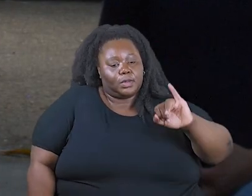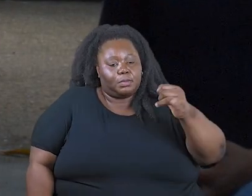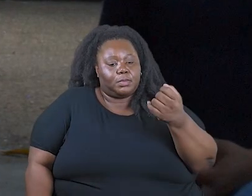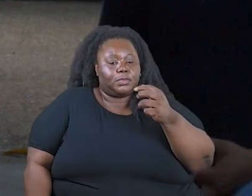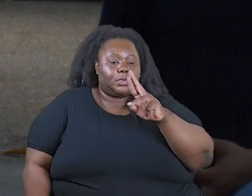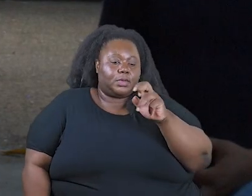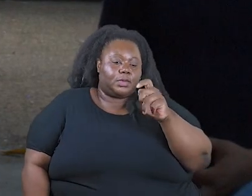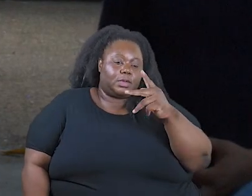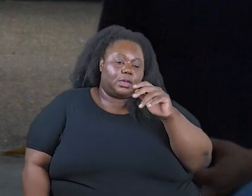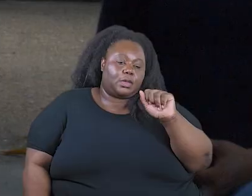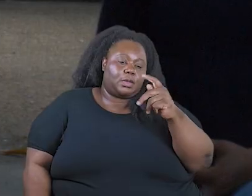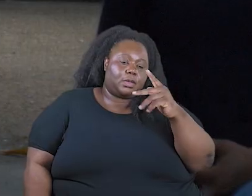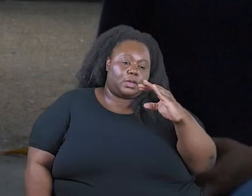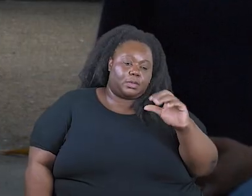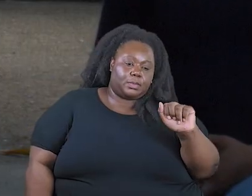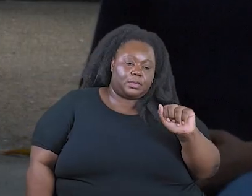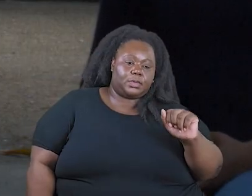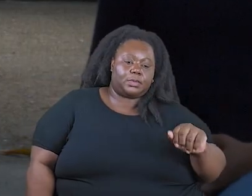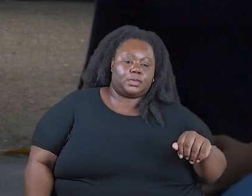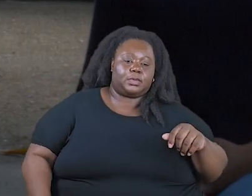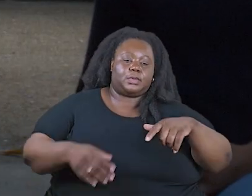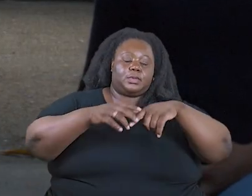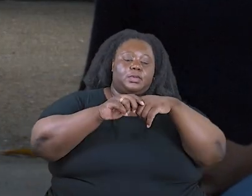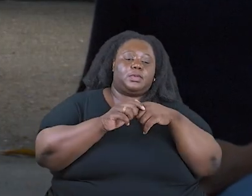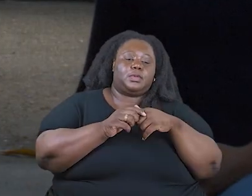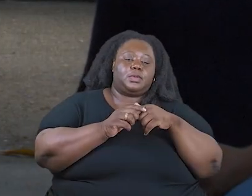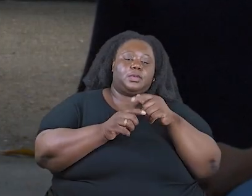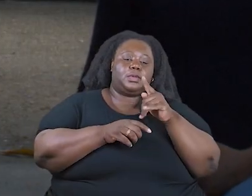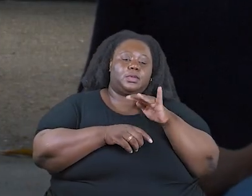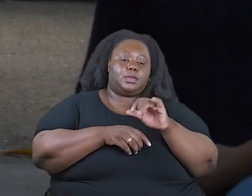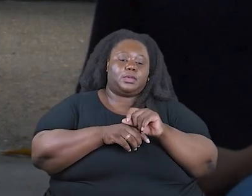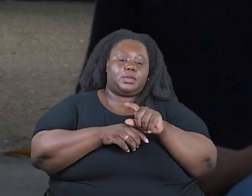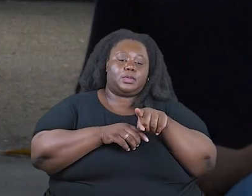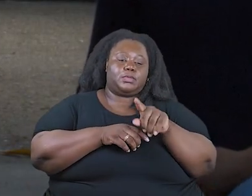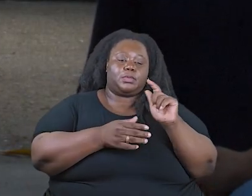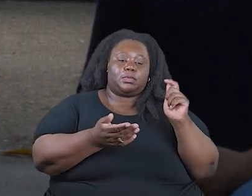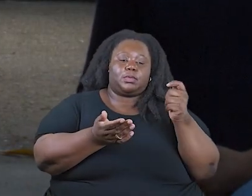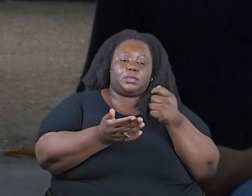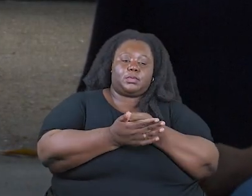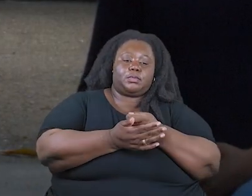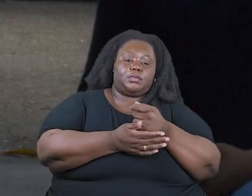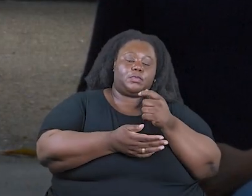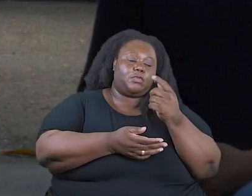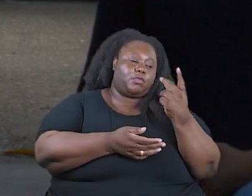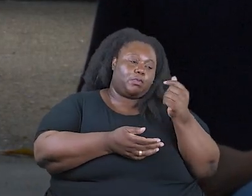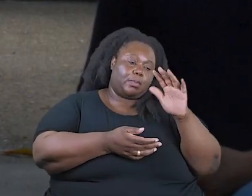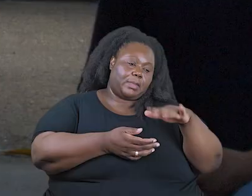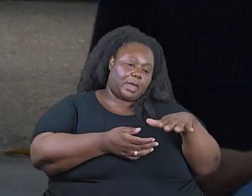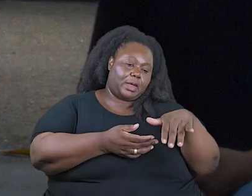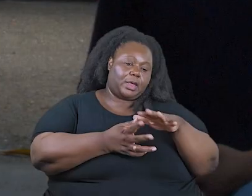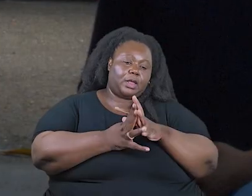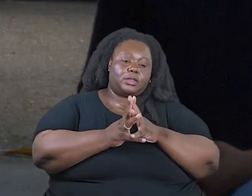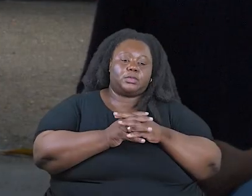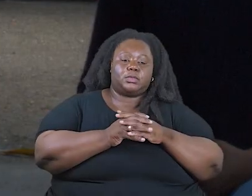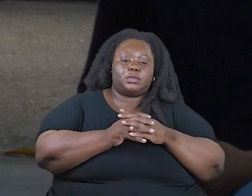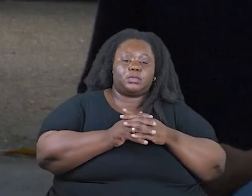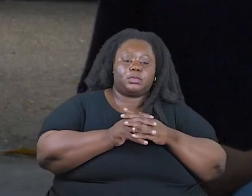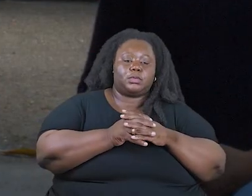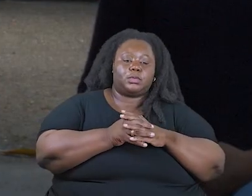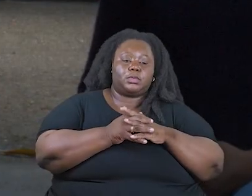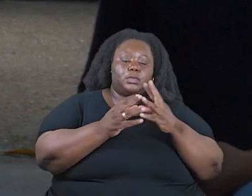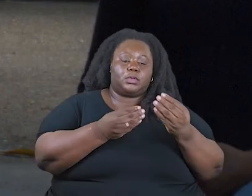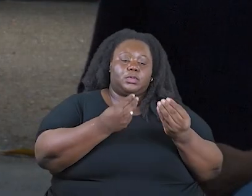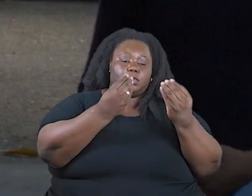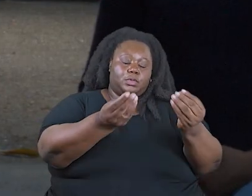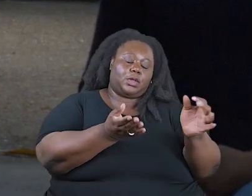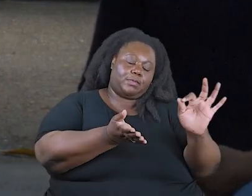aproveite, recusado pela APCA, obra de Nelson Lerner. Aí você comprava por um valor irrisório e